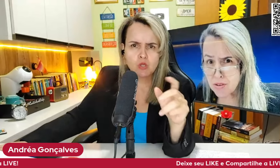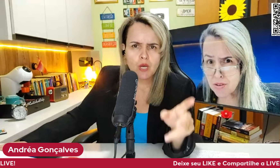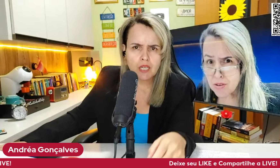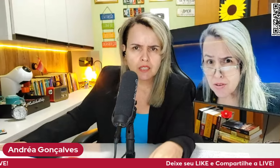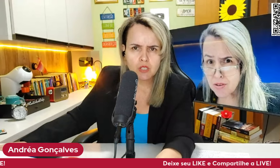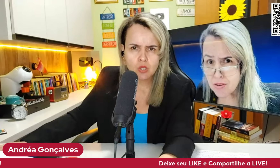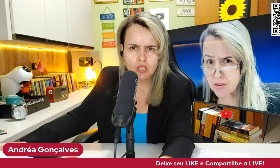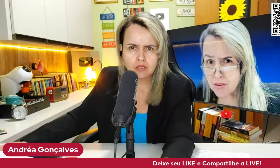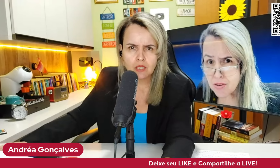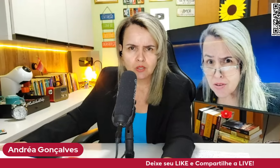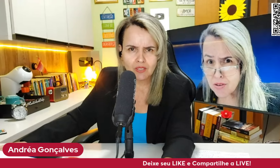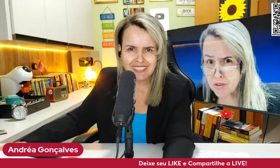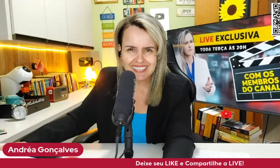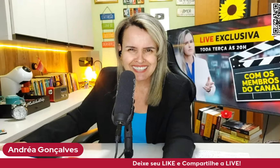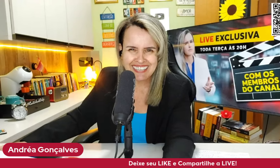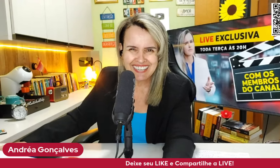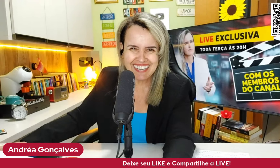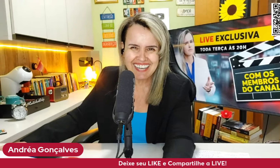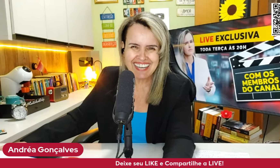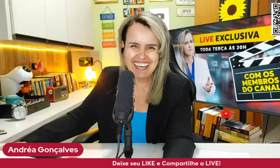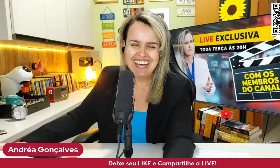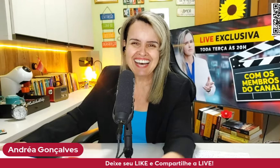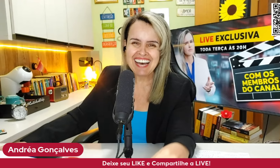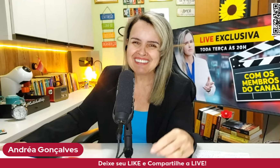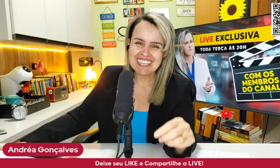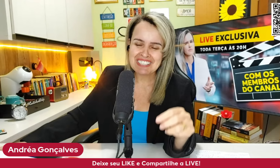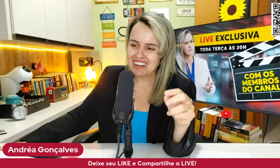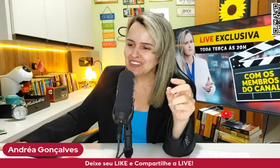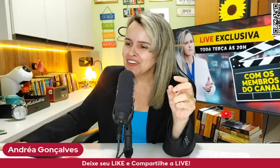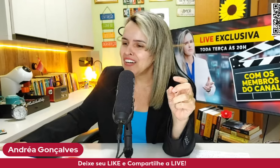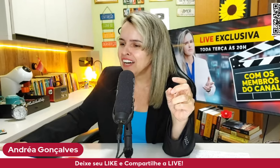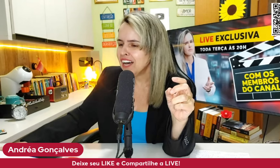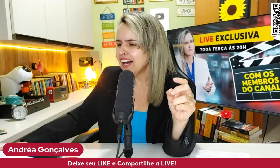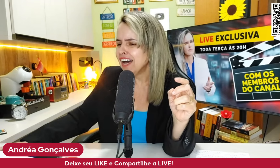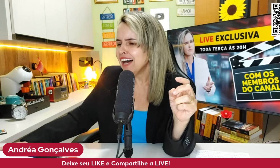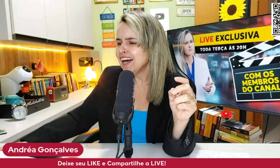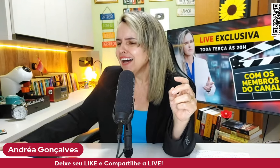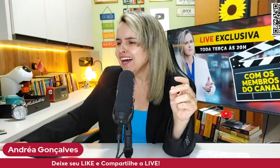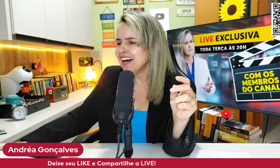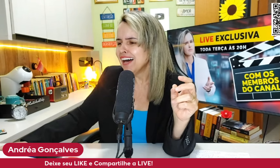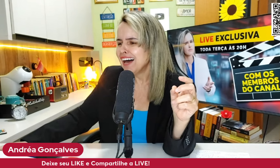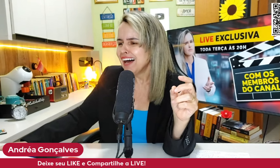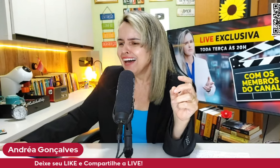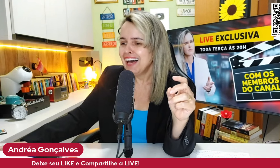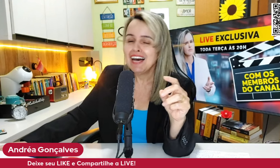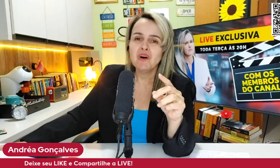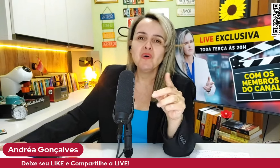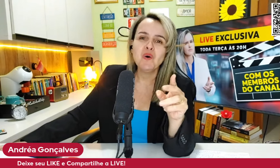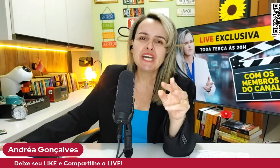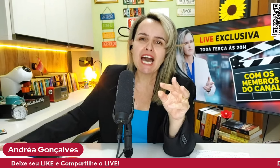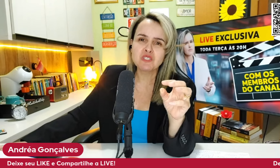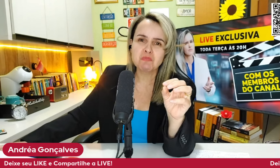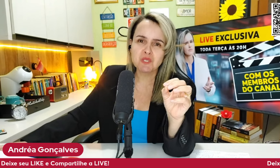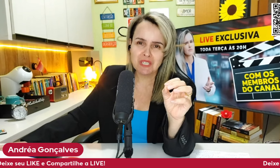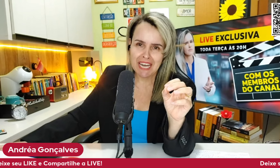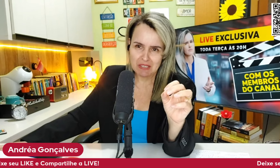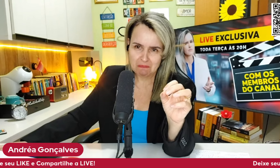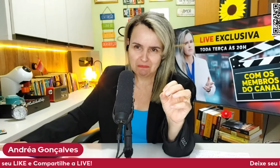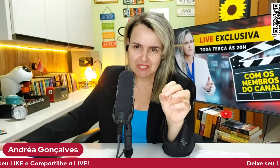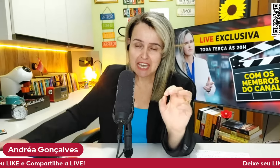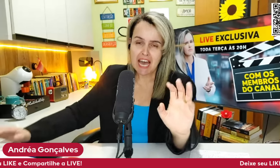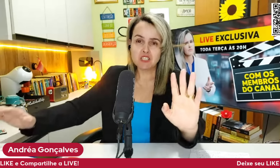mas não é só ela que tá chorando não Ah eu adoro o Carlos